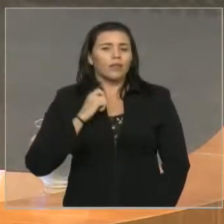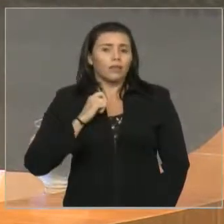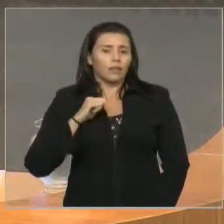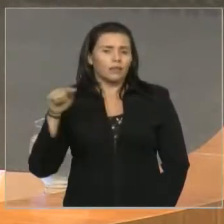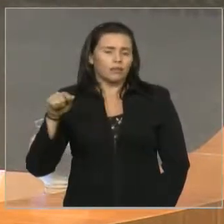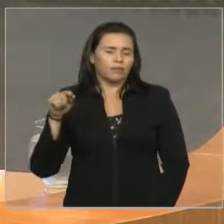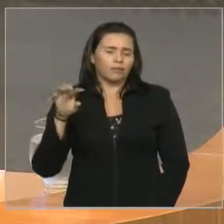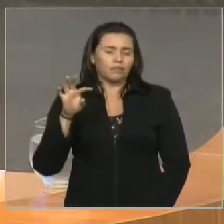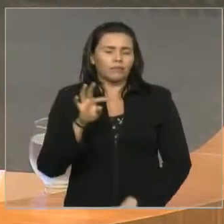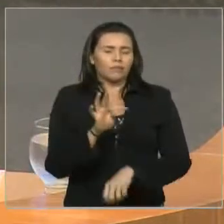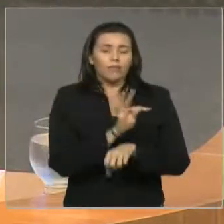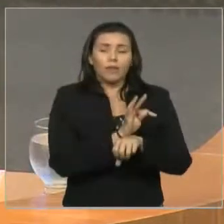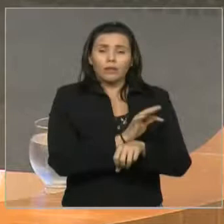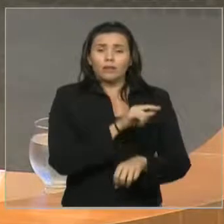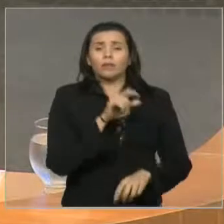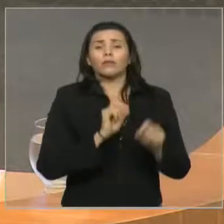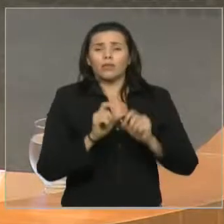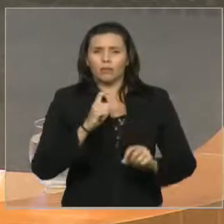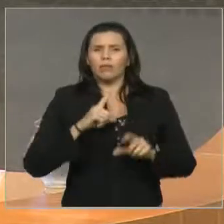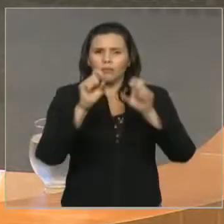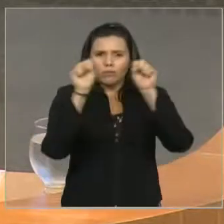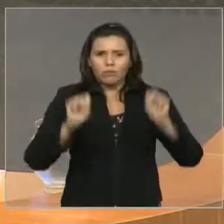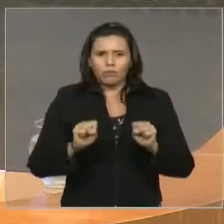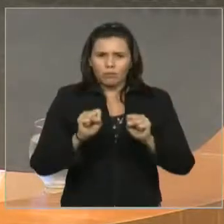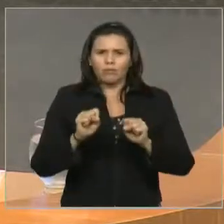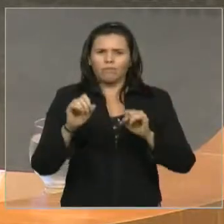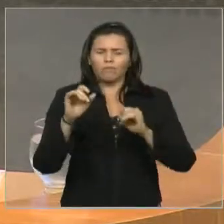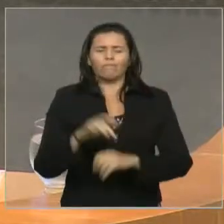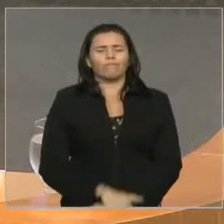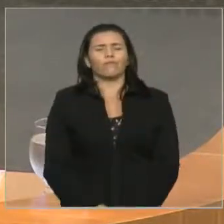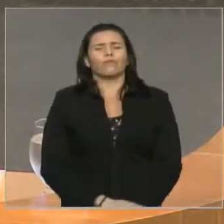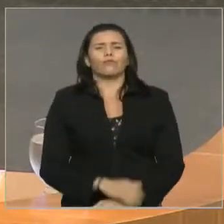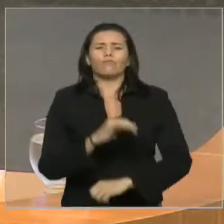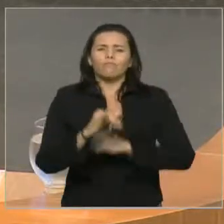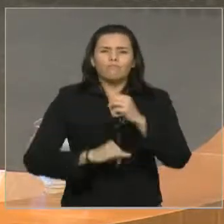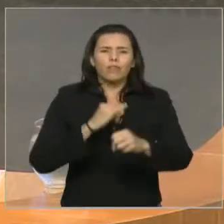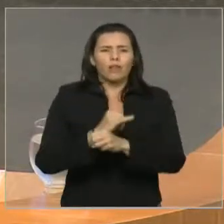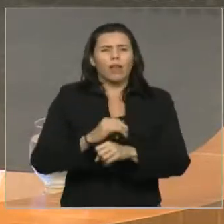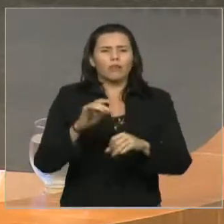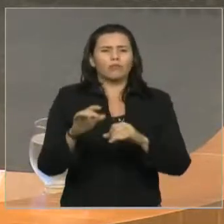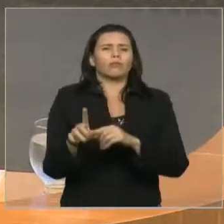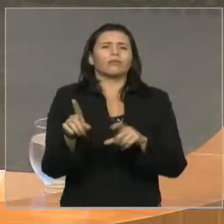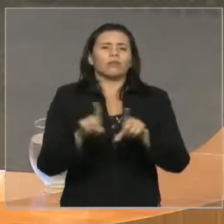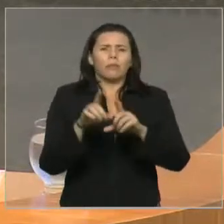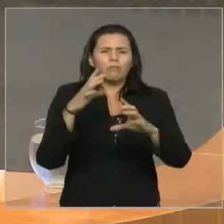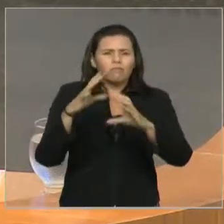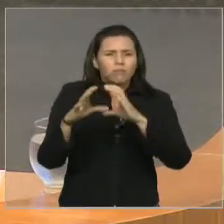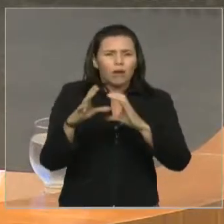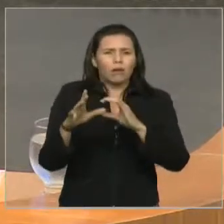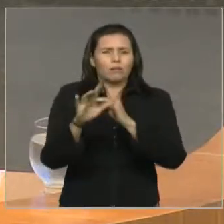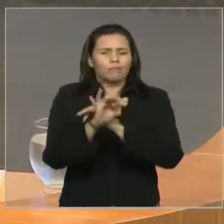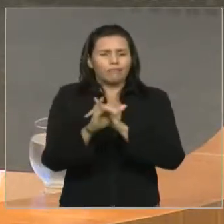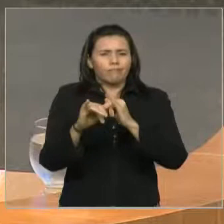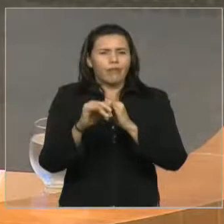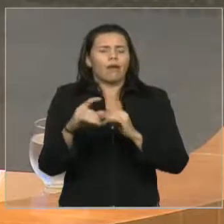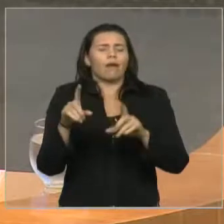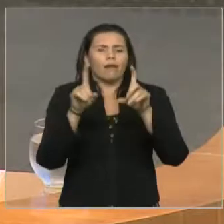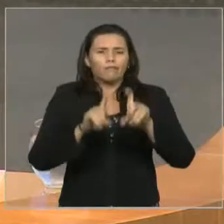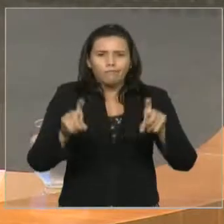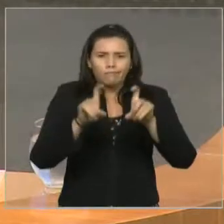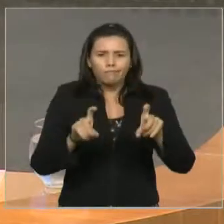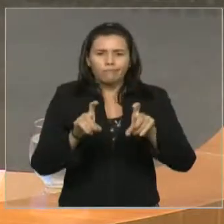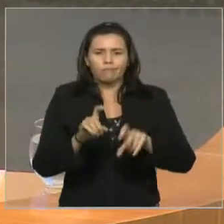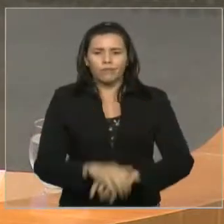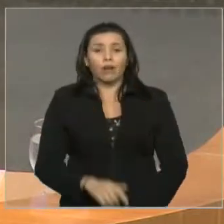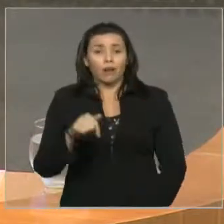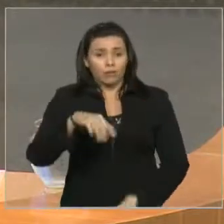Teresina, o Sistema Público de Escrituração Digital, SPED, a Rede Sim, na qual o Maranhão ocupa uma